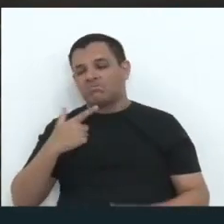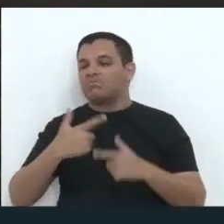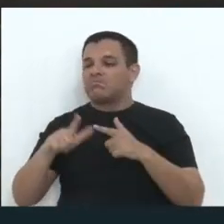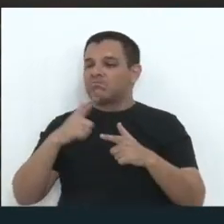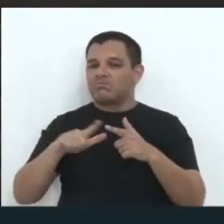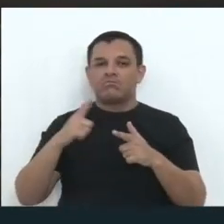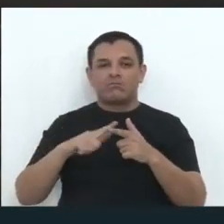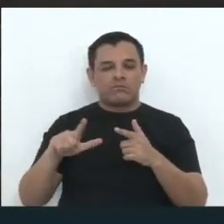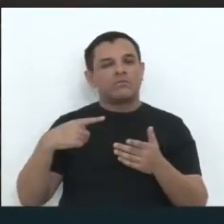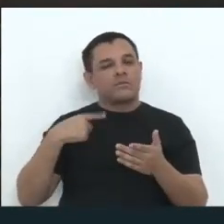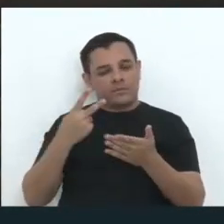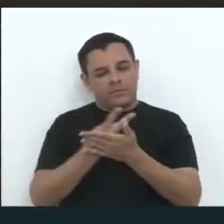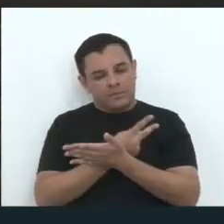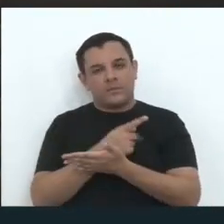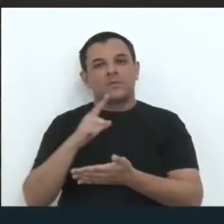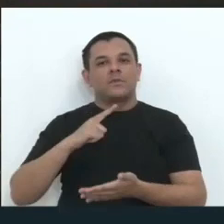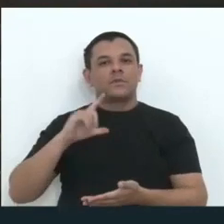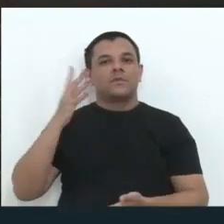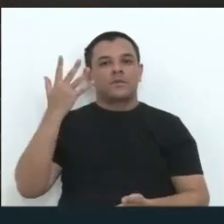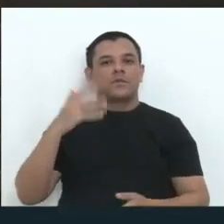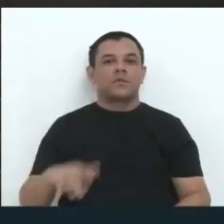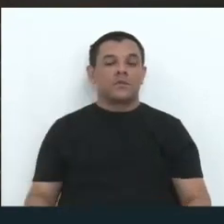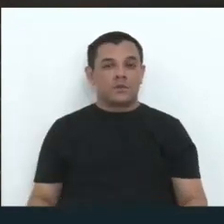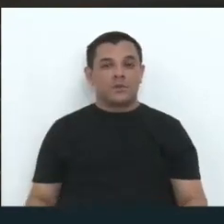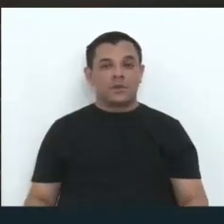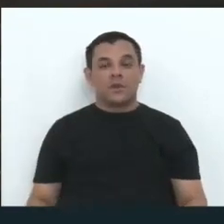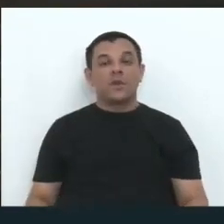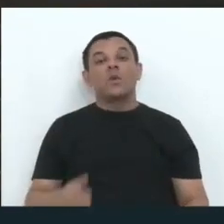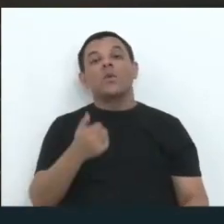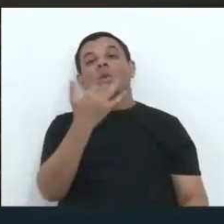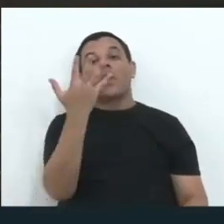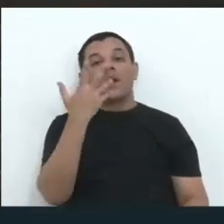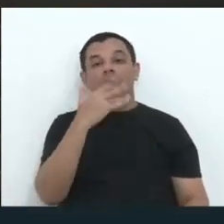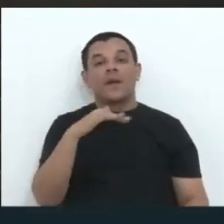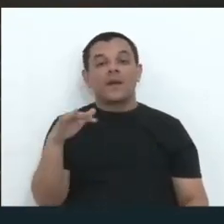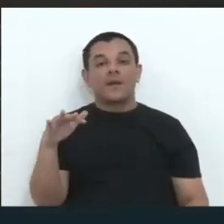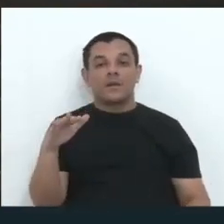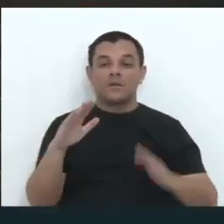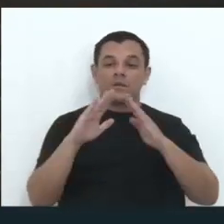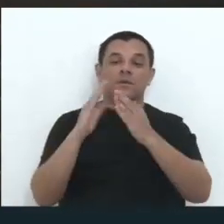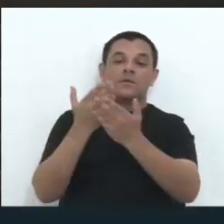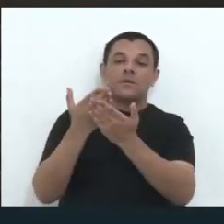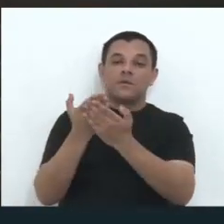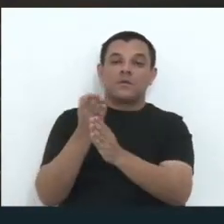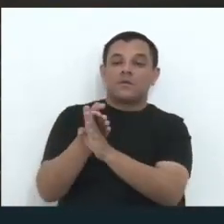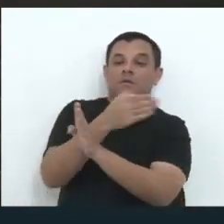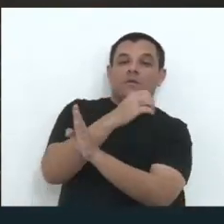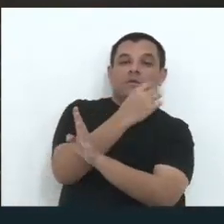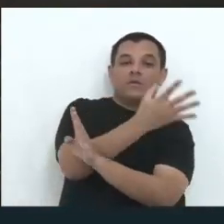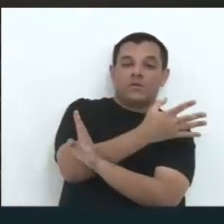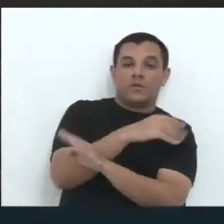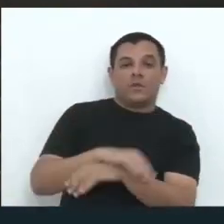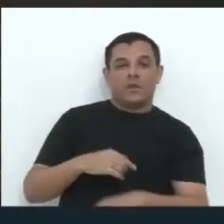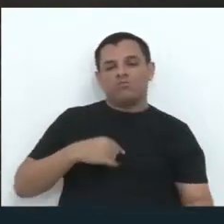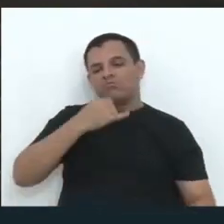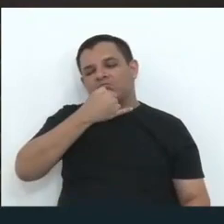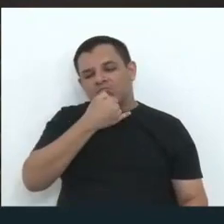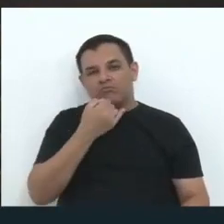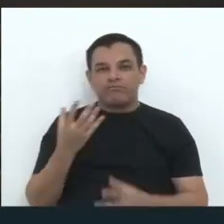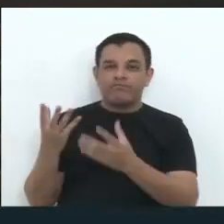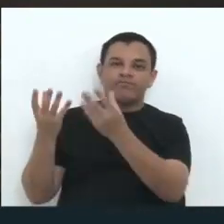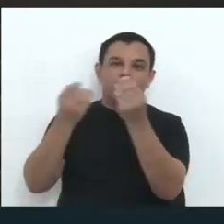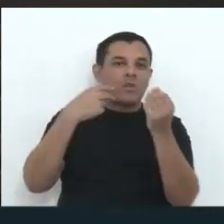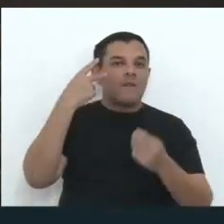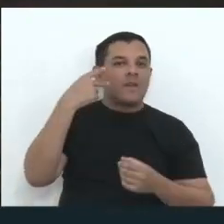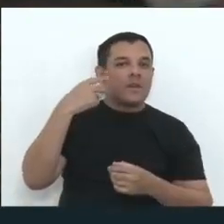acontecer. Uma quantidade de crianças fora da escola. Eu lamento que uma boa parte dos vereadores